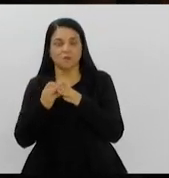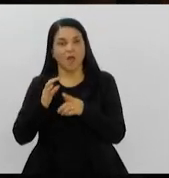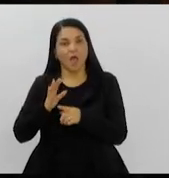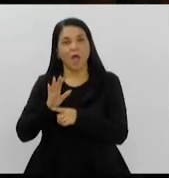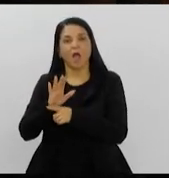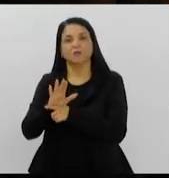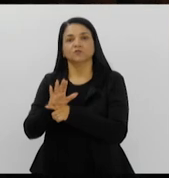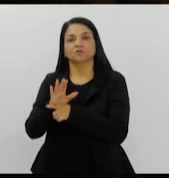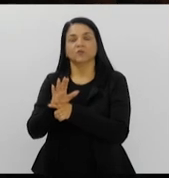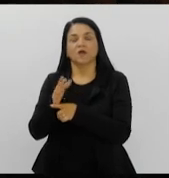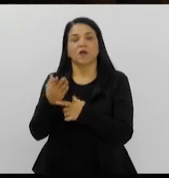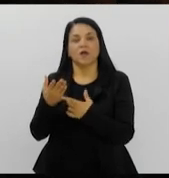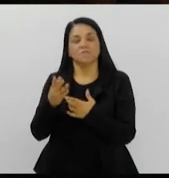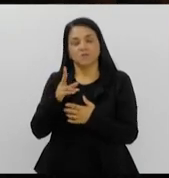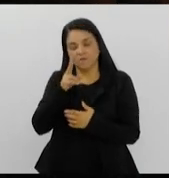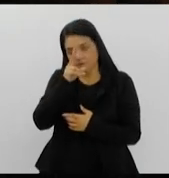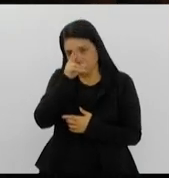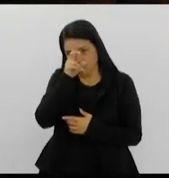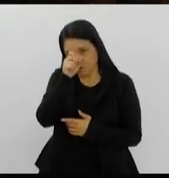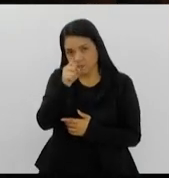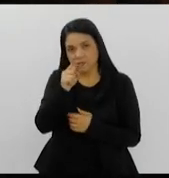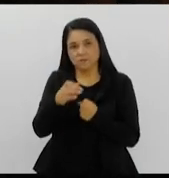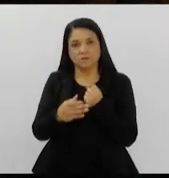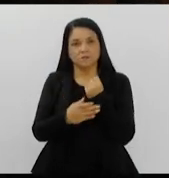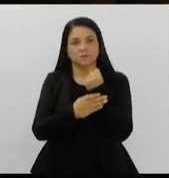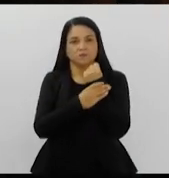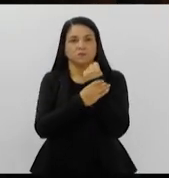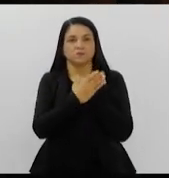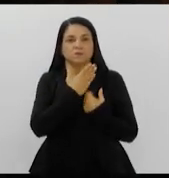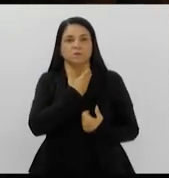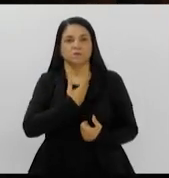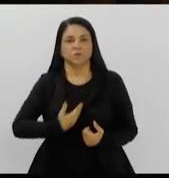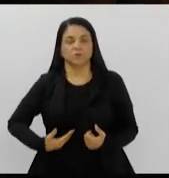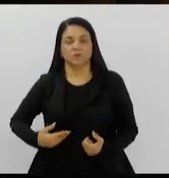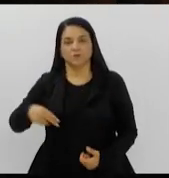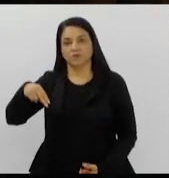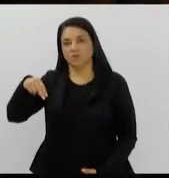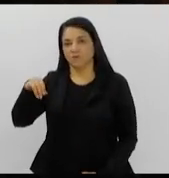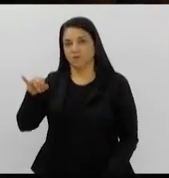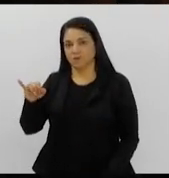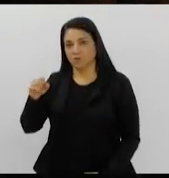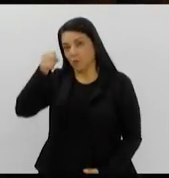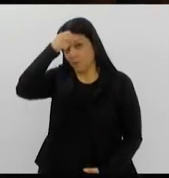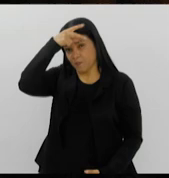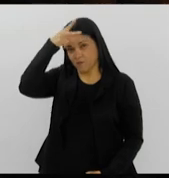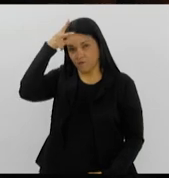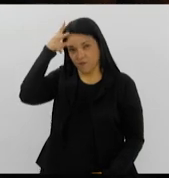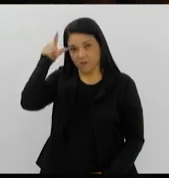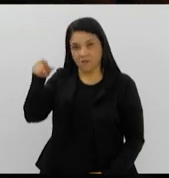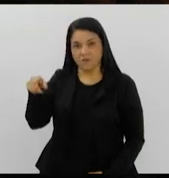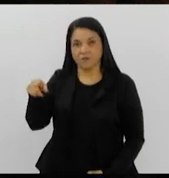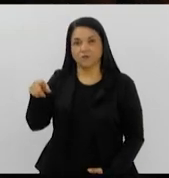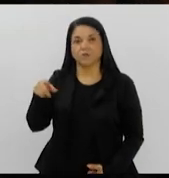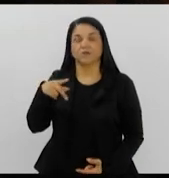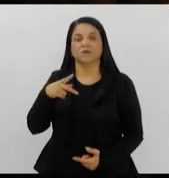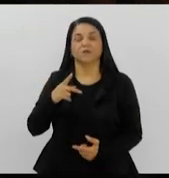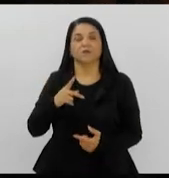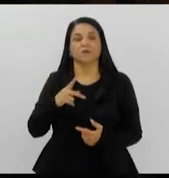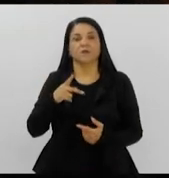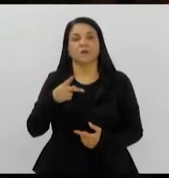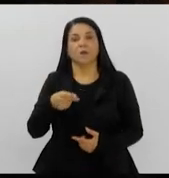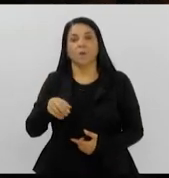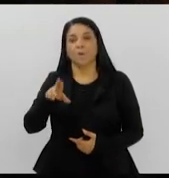para poder fortalecer a segurança pública iguaçuana, prefeito que paga o PROEJ através